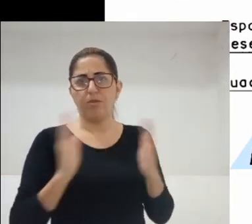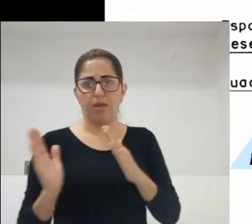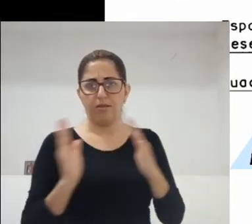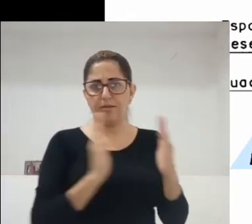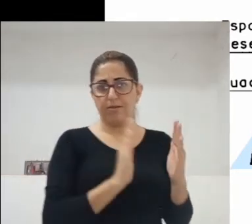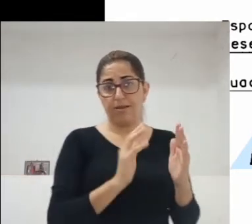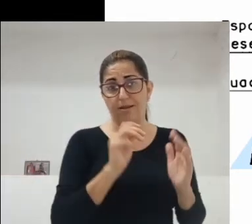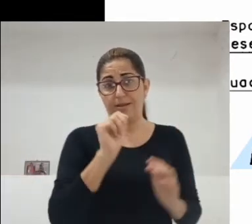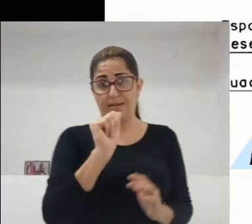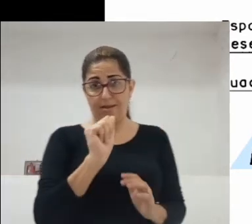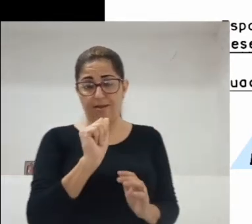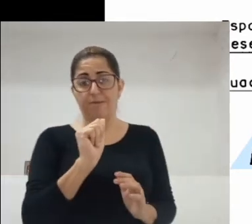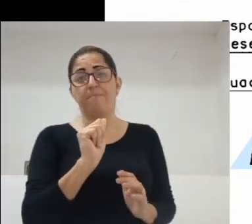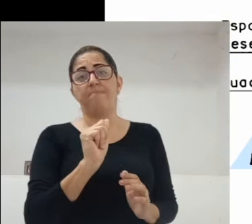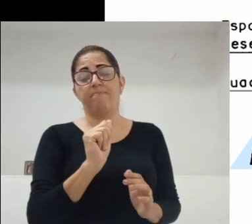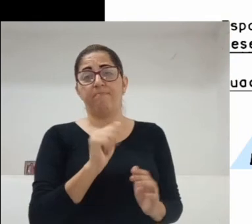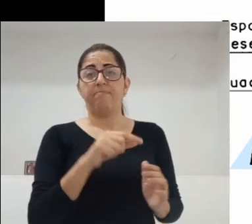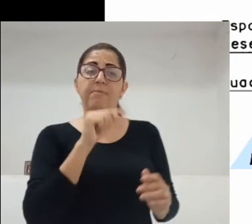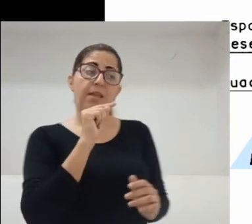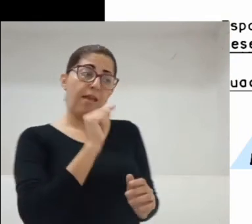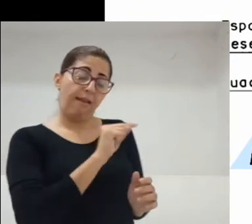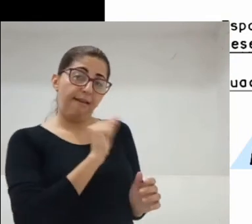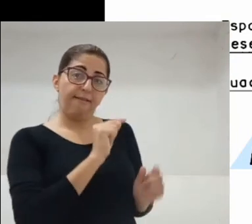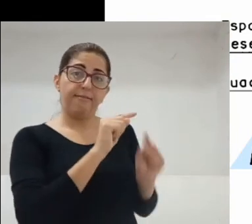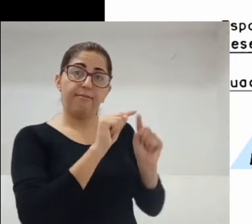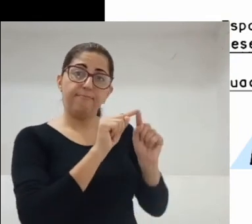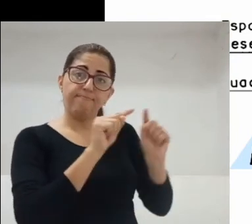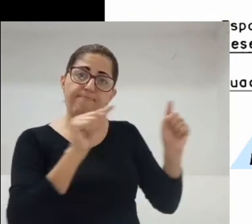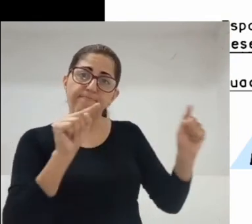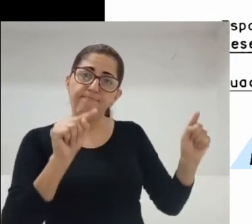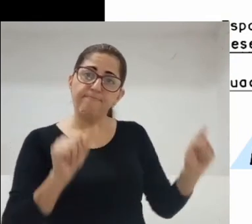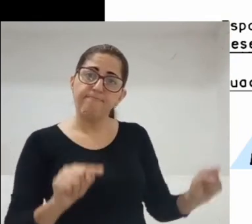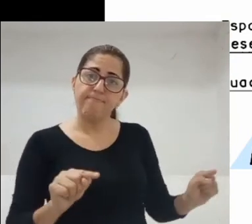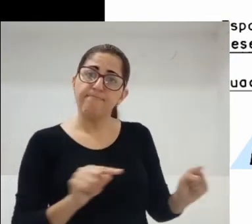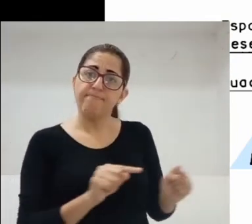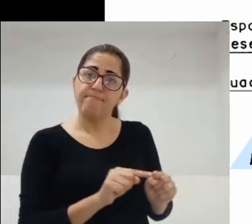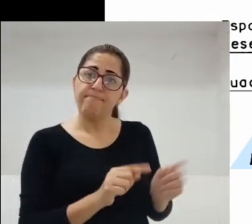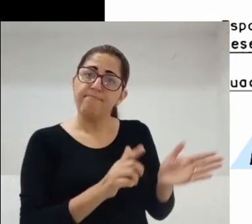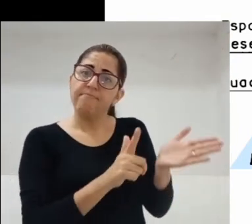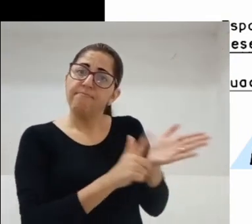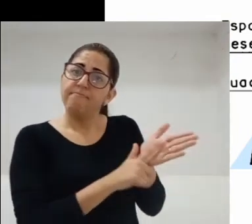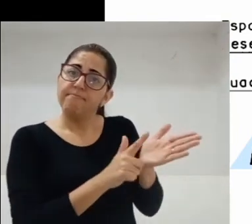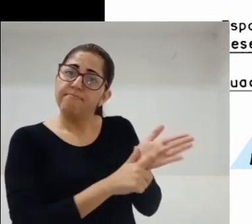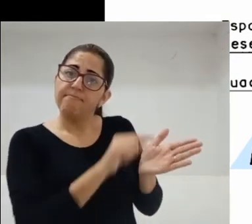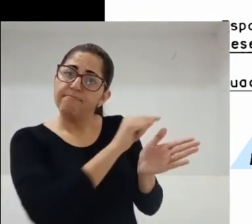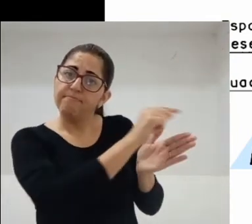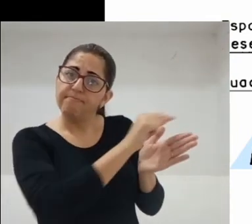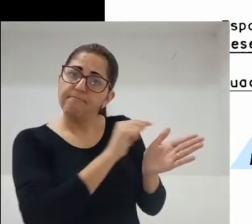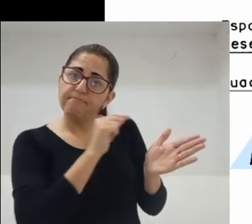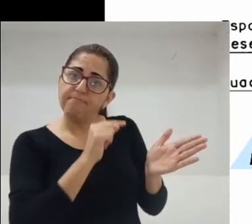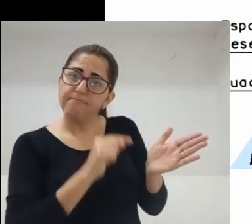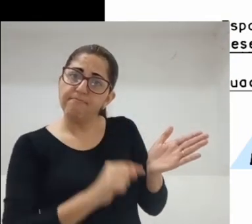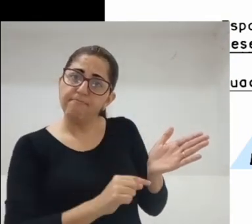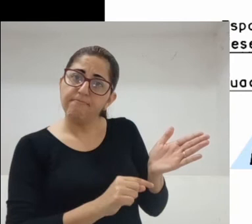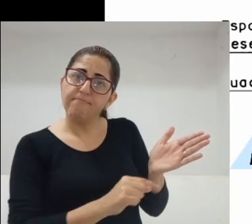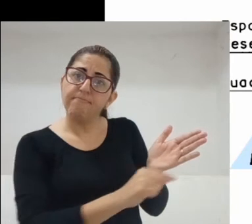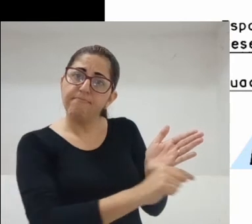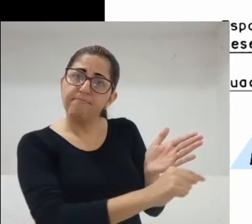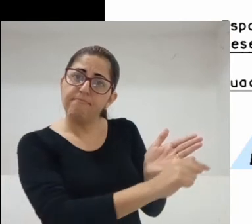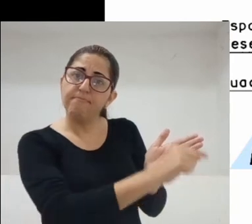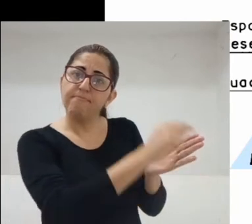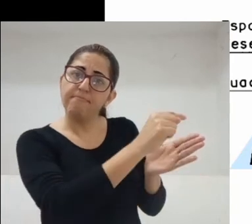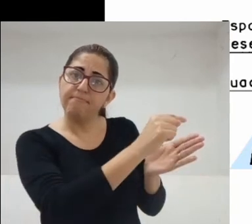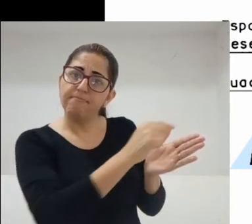A4, A3 ou qualquer uma da série A. E esse quadro, essa margem que a gente desenhar